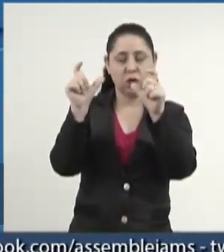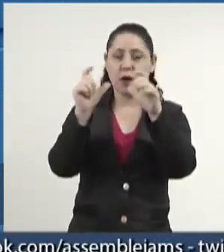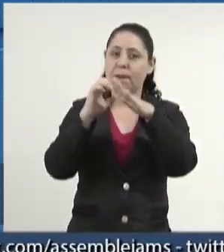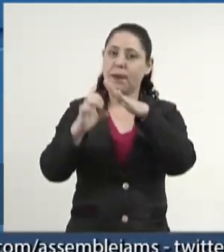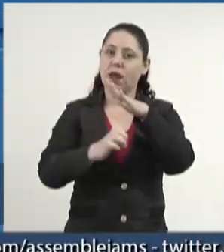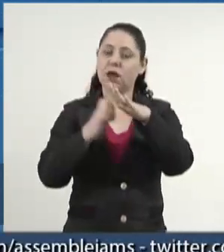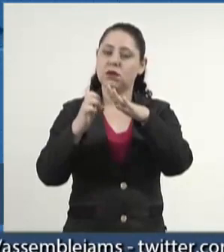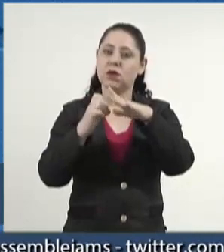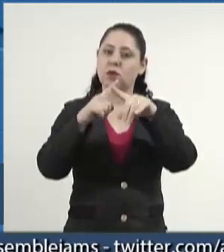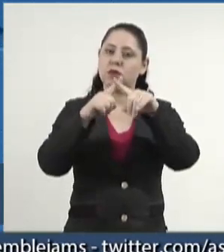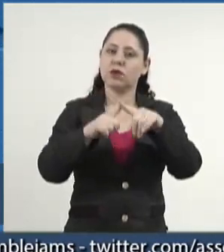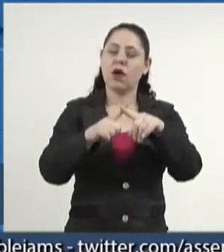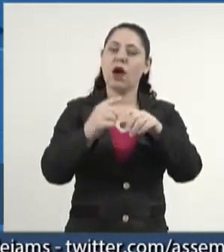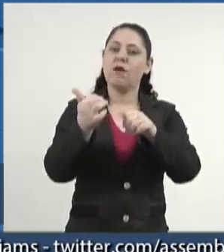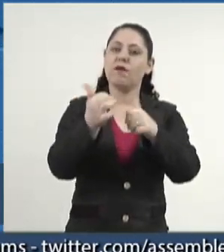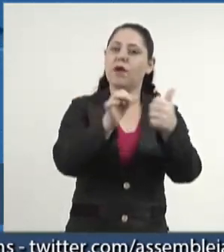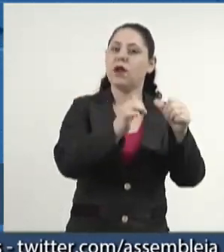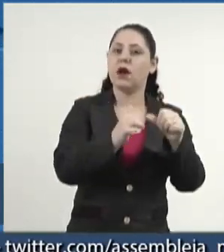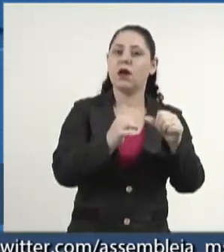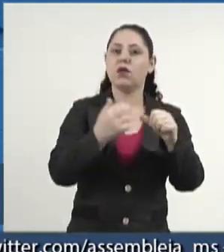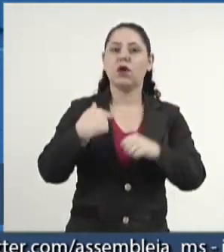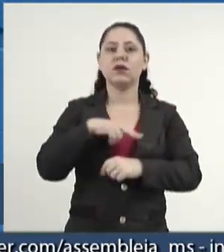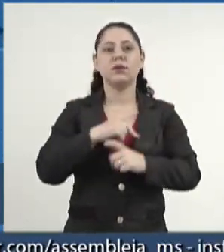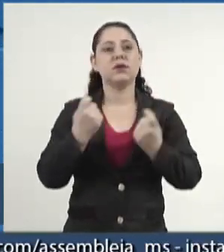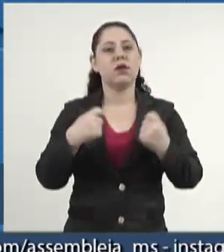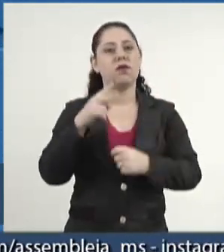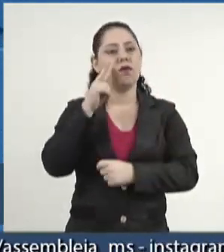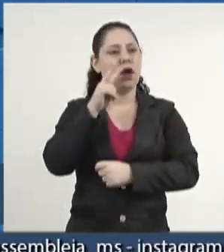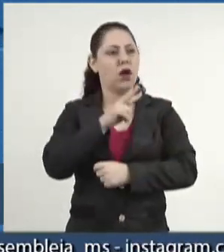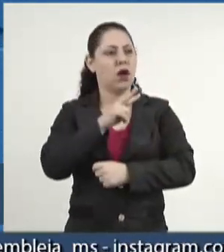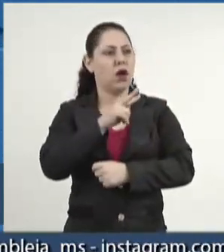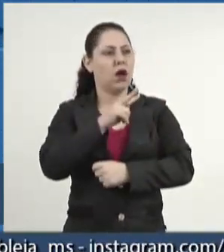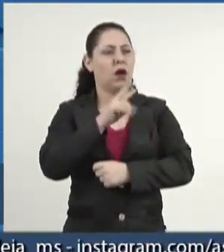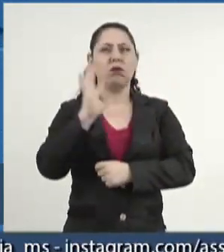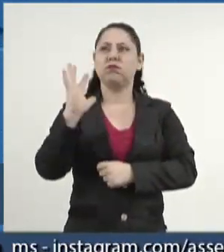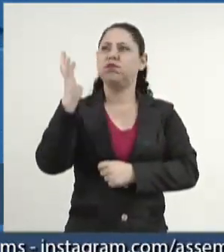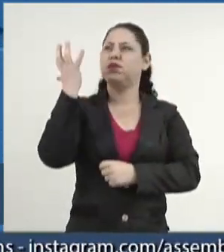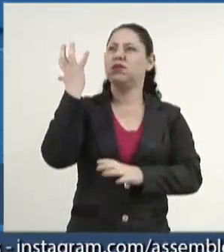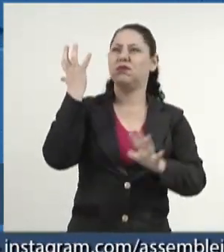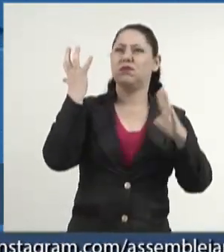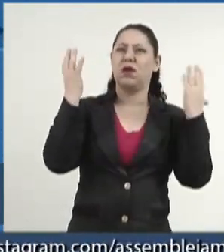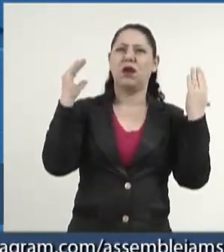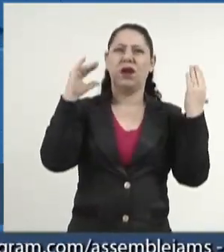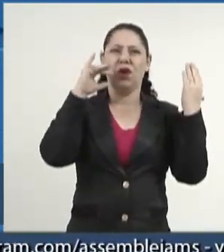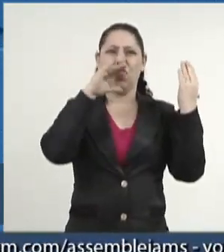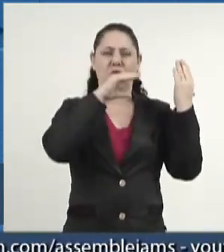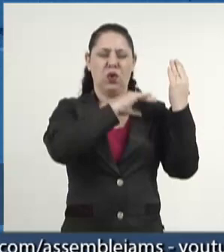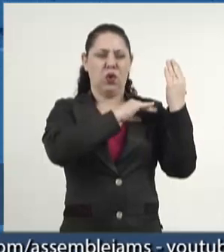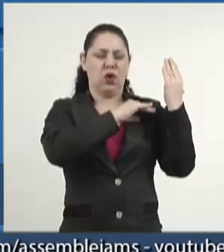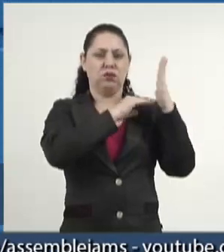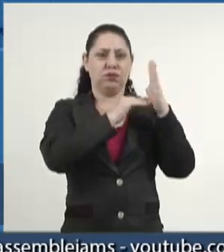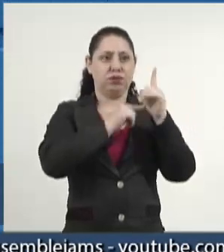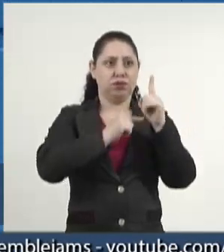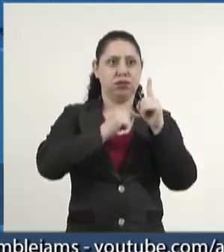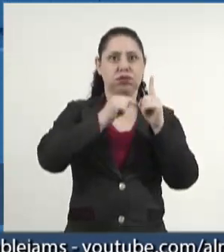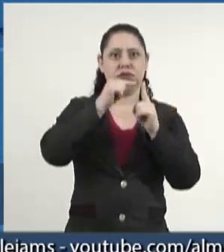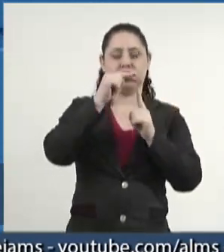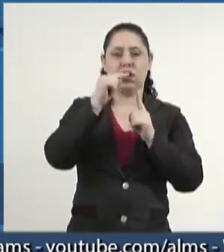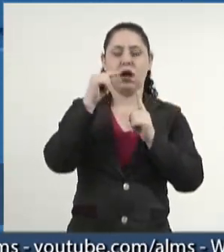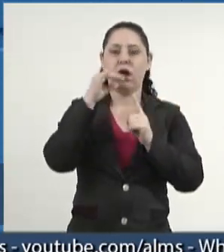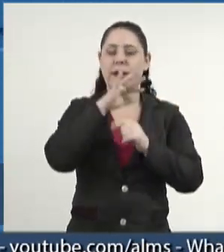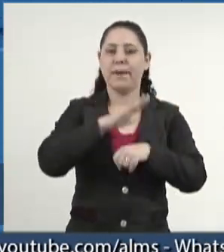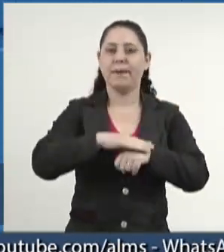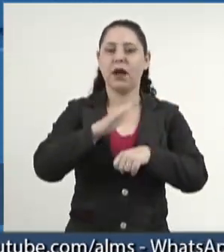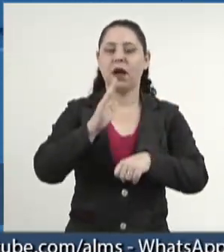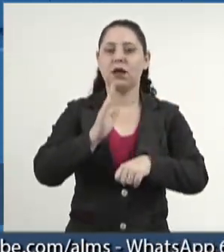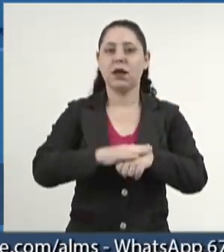para reavaliarem tudo isso. Nós temos que ver que o clima mudou, né? Nós temos uma elevação no grau de temperatura, nós